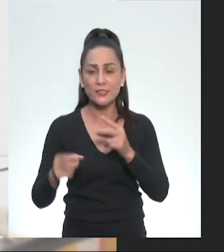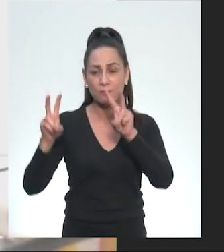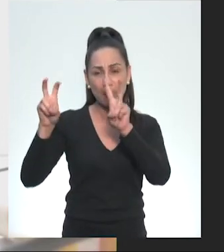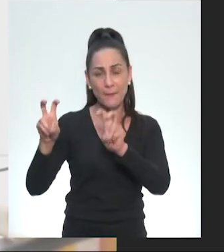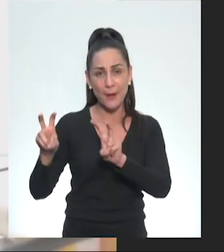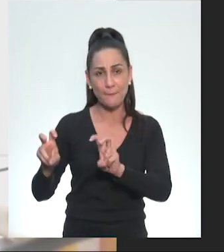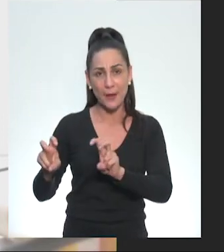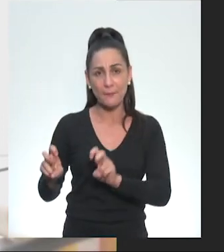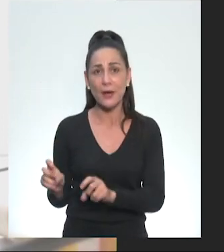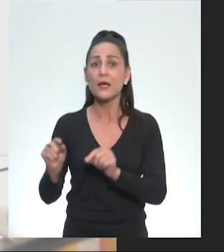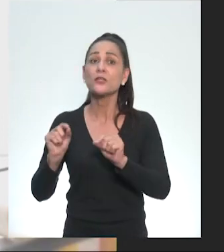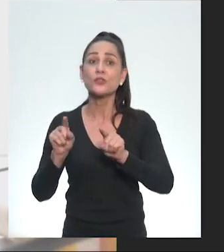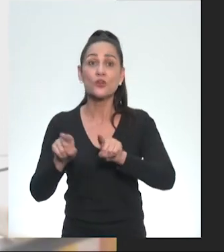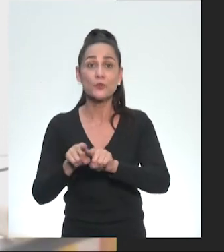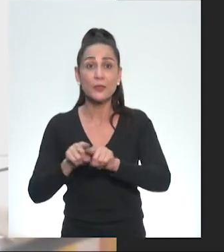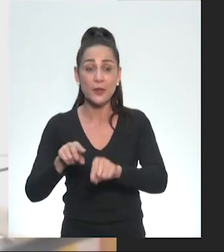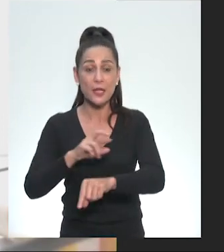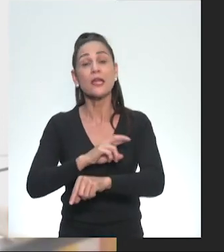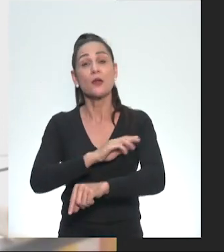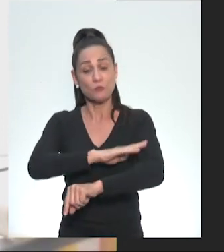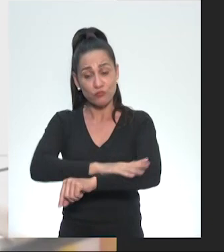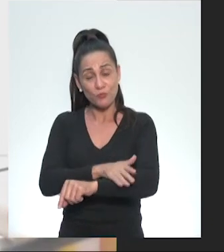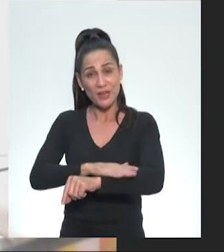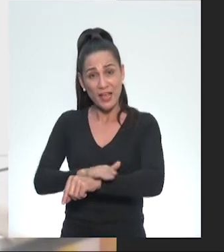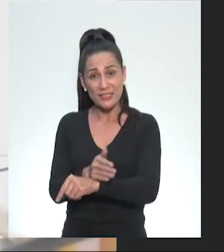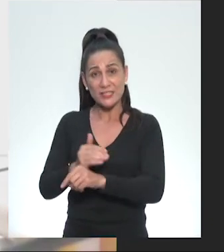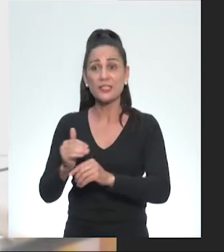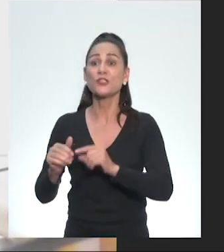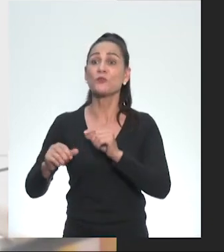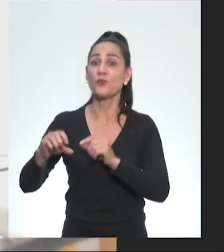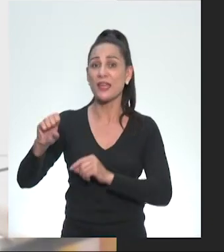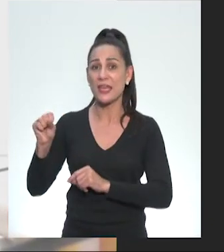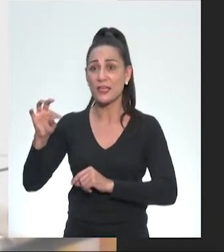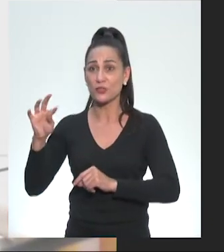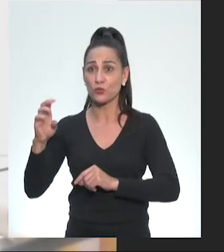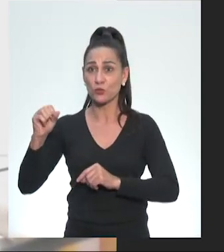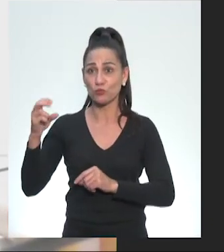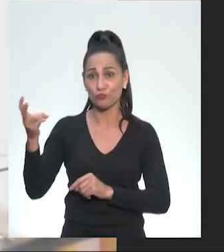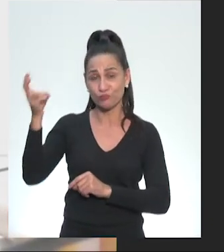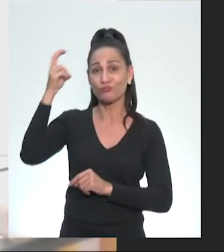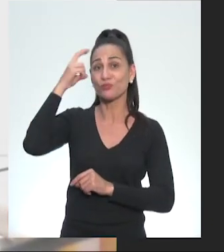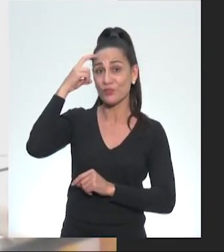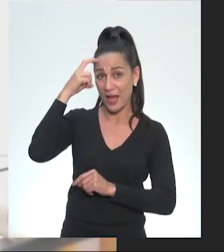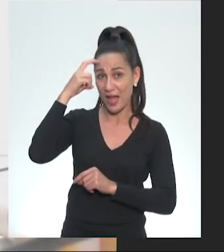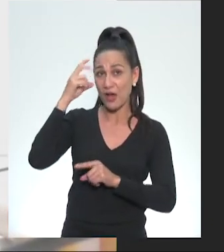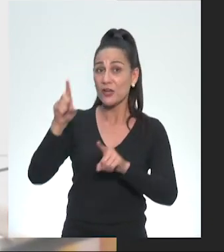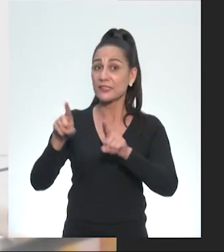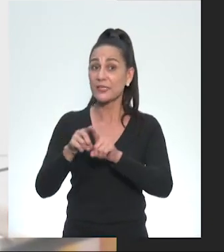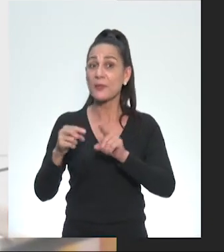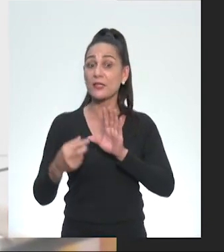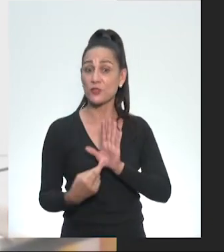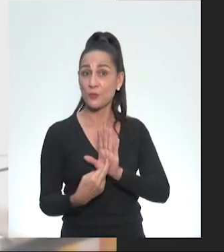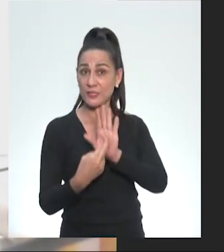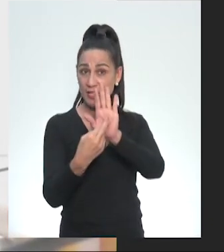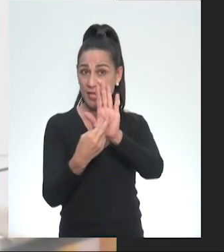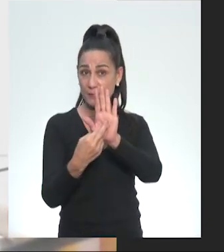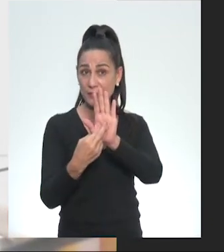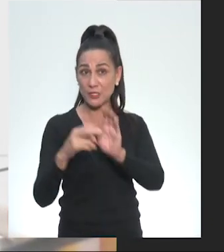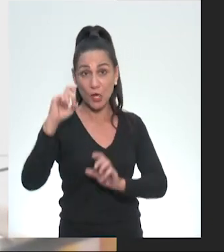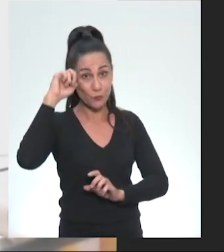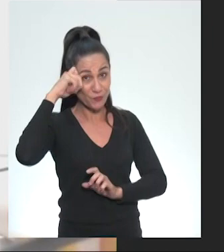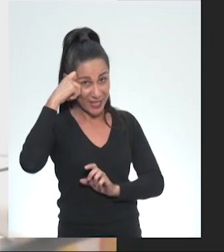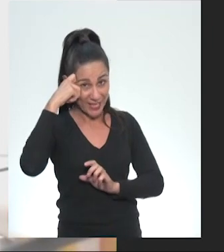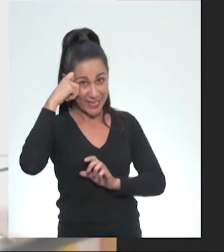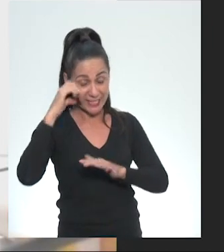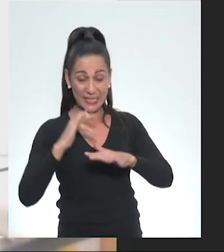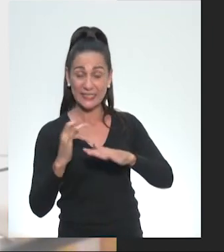primeiro falou um pouco sobre o racismo estrutural. Logo depois, a gente falou sobre as representações negras na